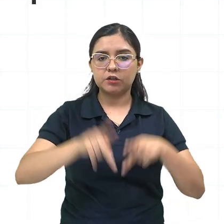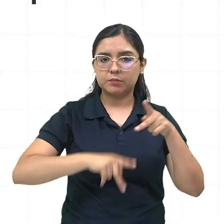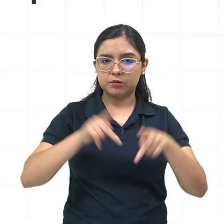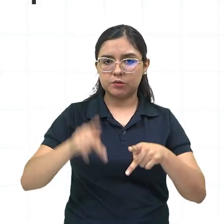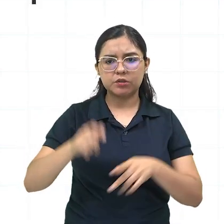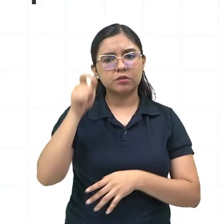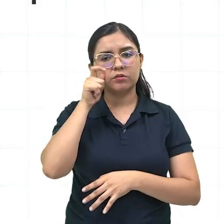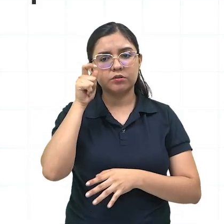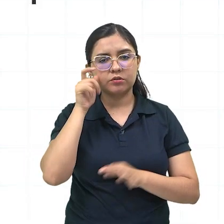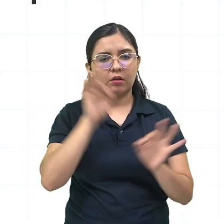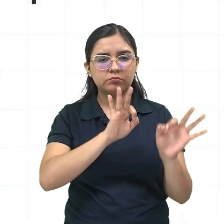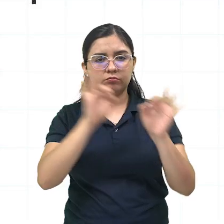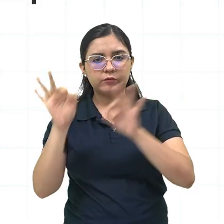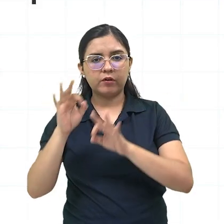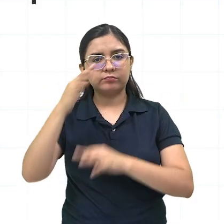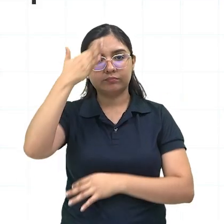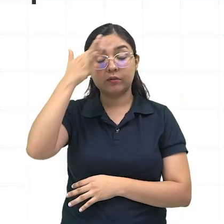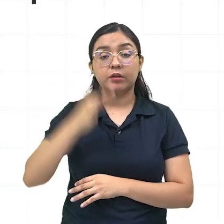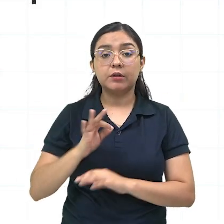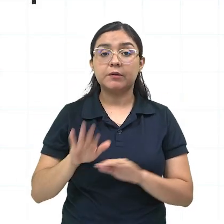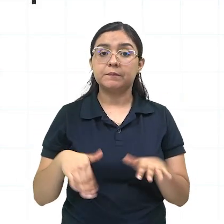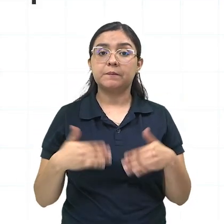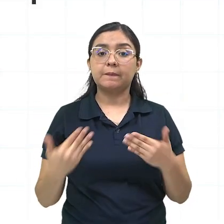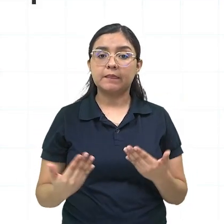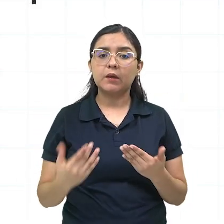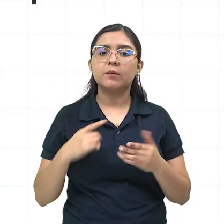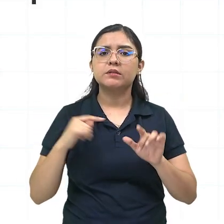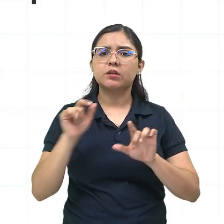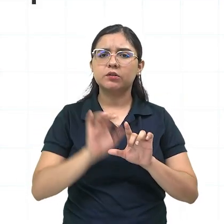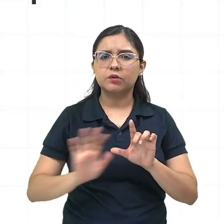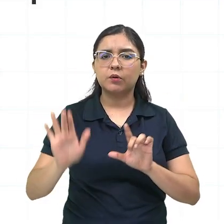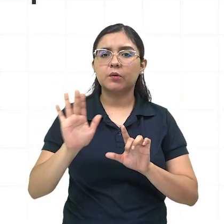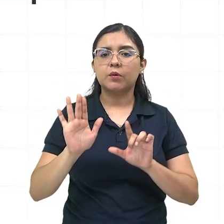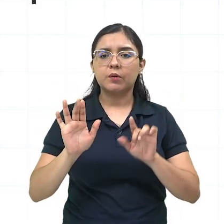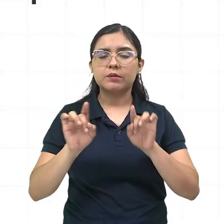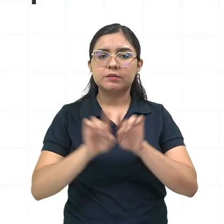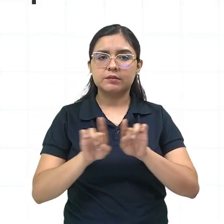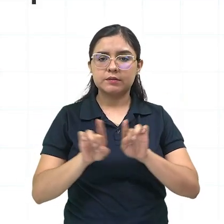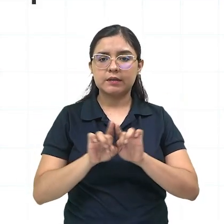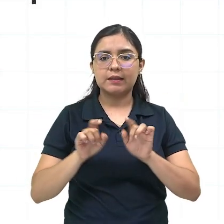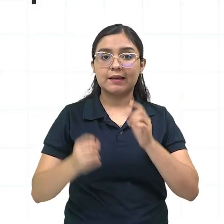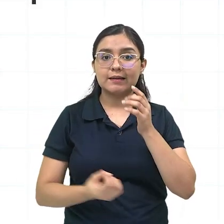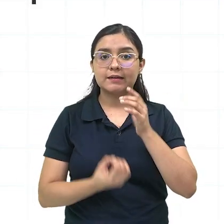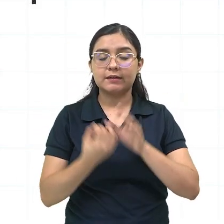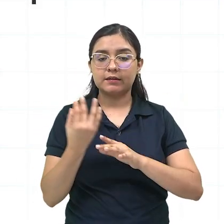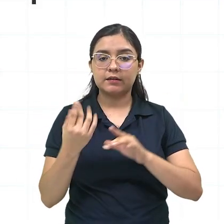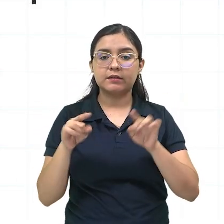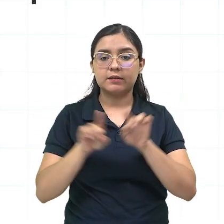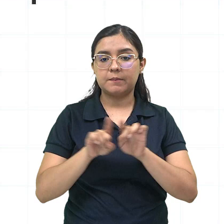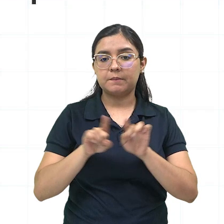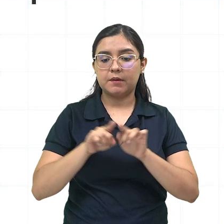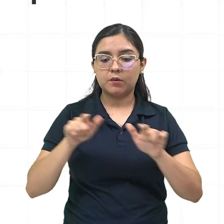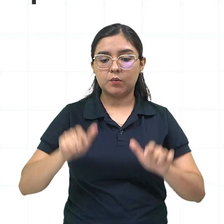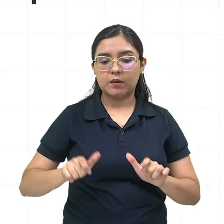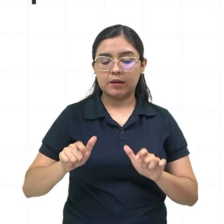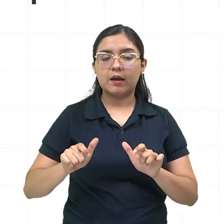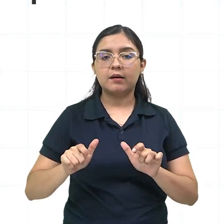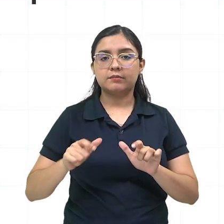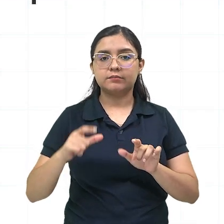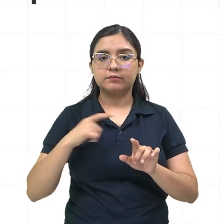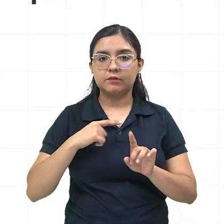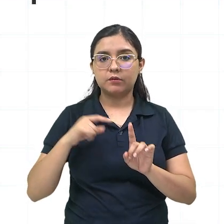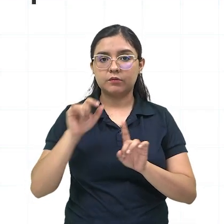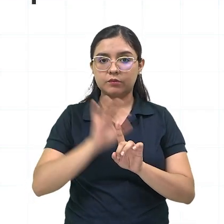da representação. A cenografia cria e transforma o espaço cênico.